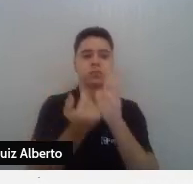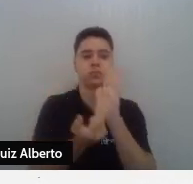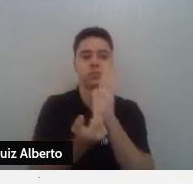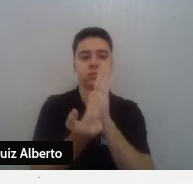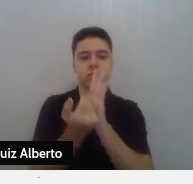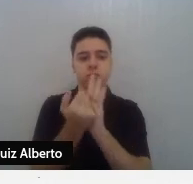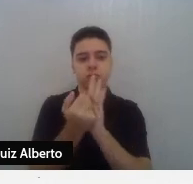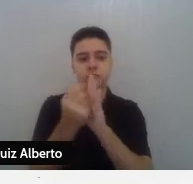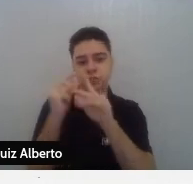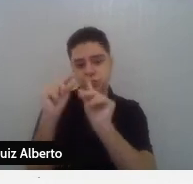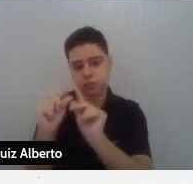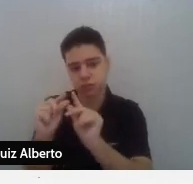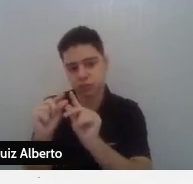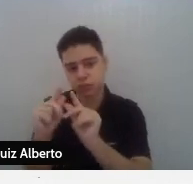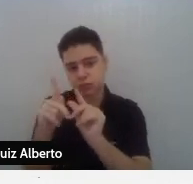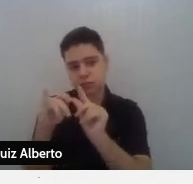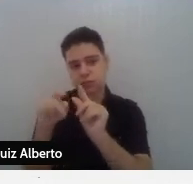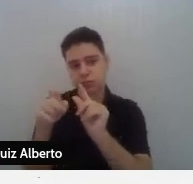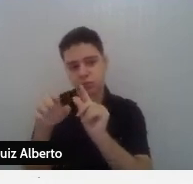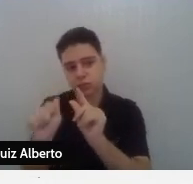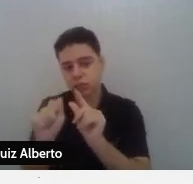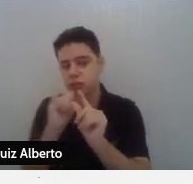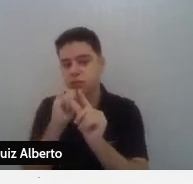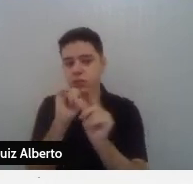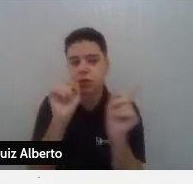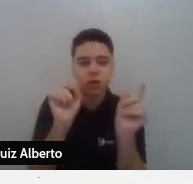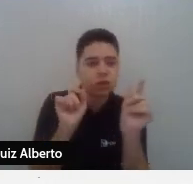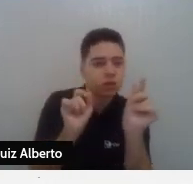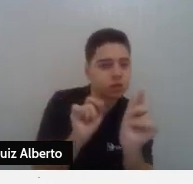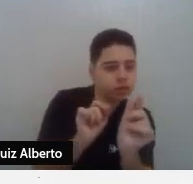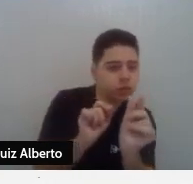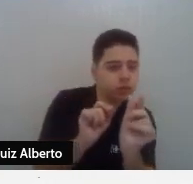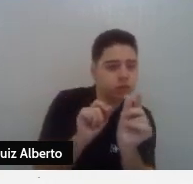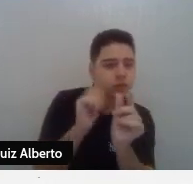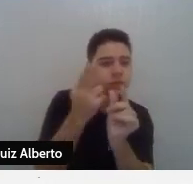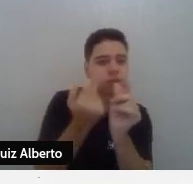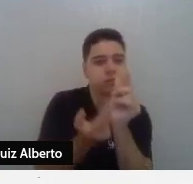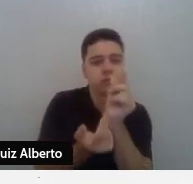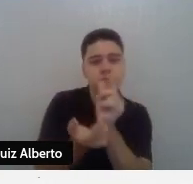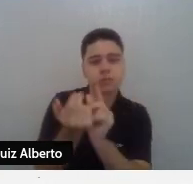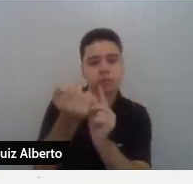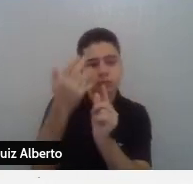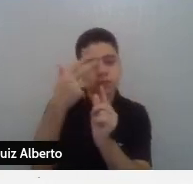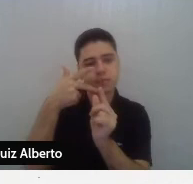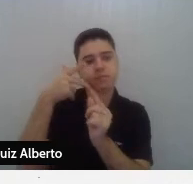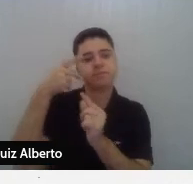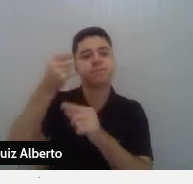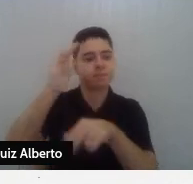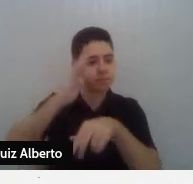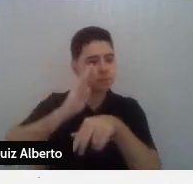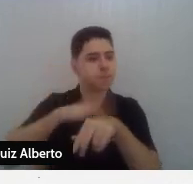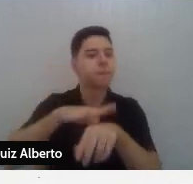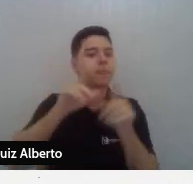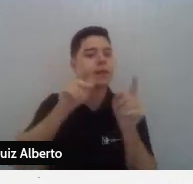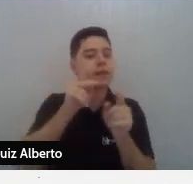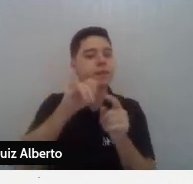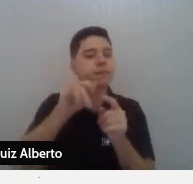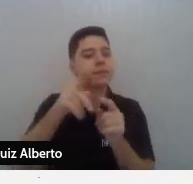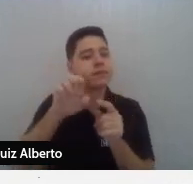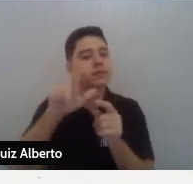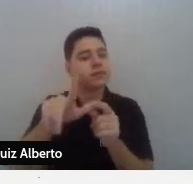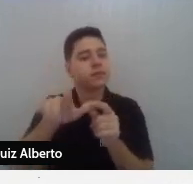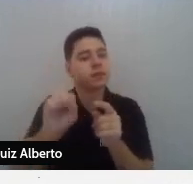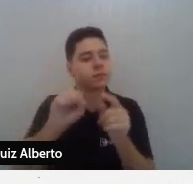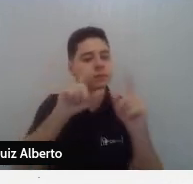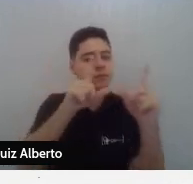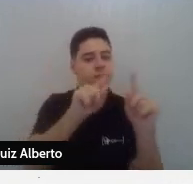menos pixels, e quanto menor, o desenho vai ter mais definição e mais pixels, né, mais